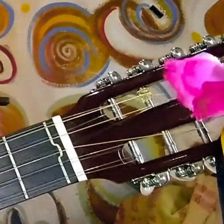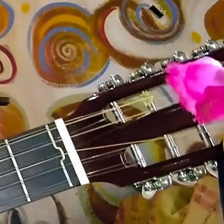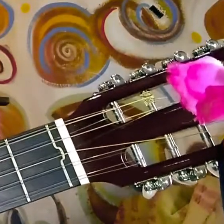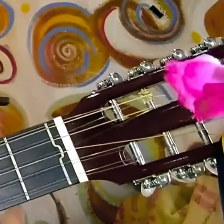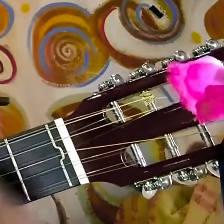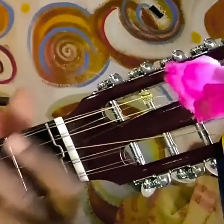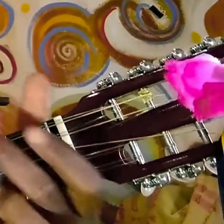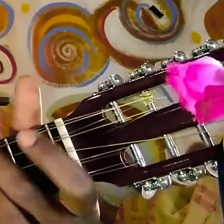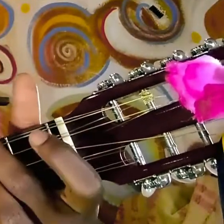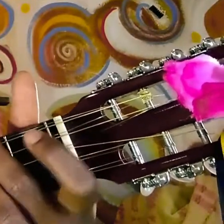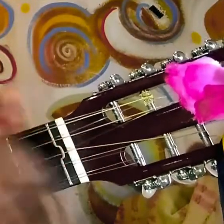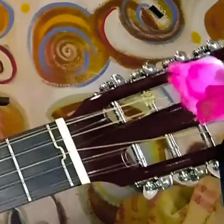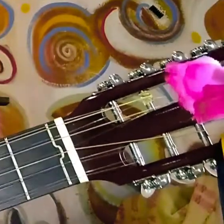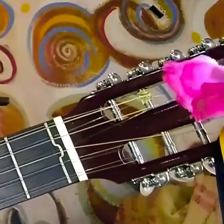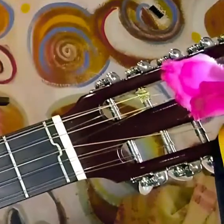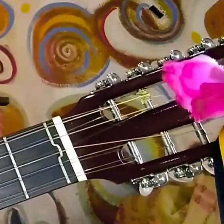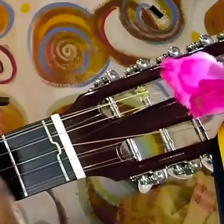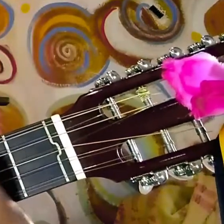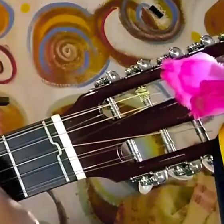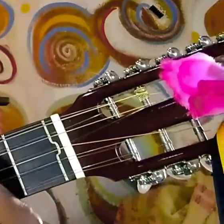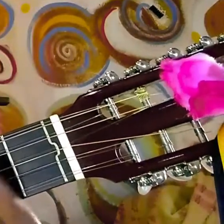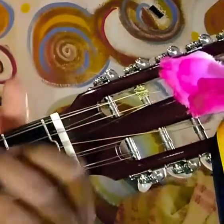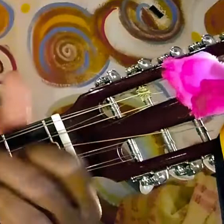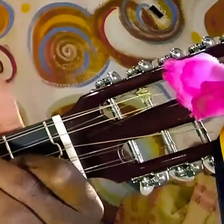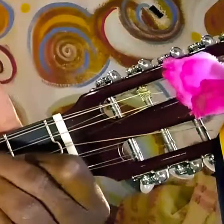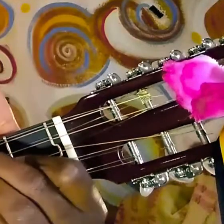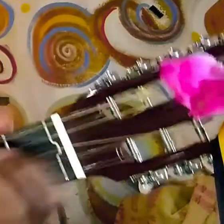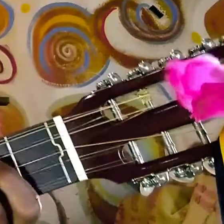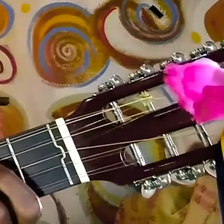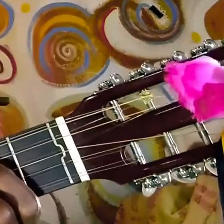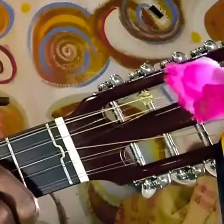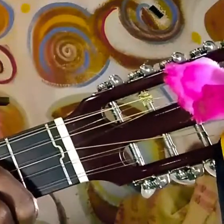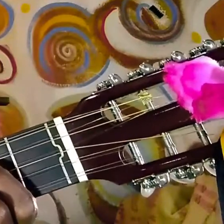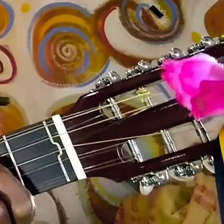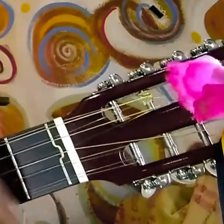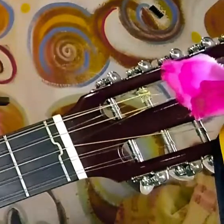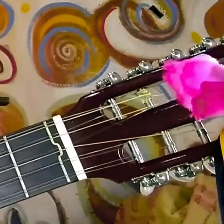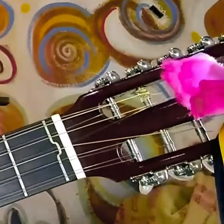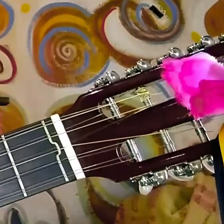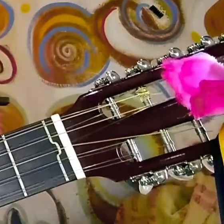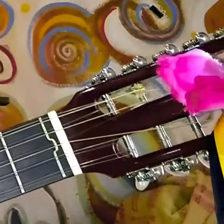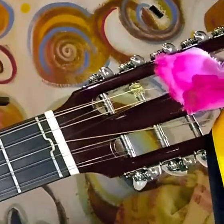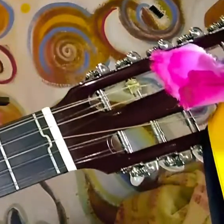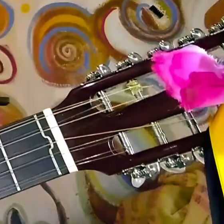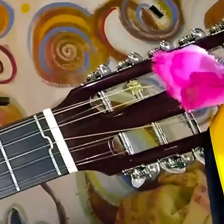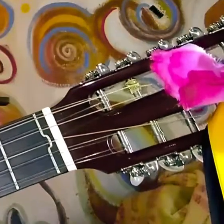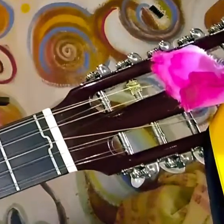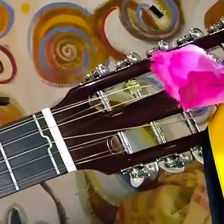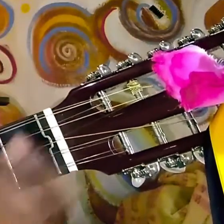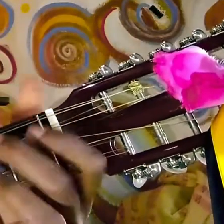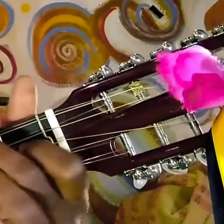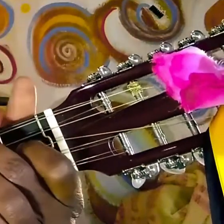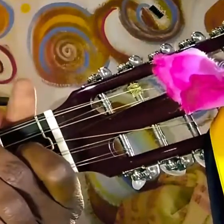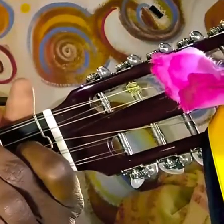a bandeira abençoada São José II G Marinho